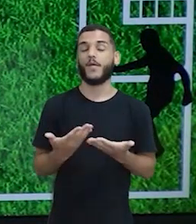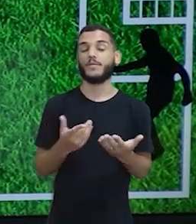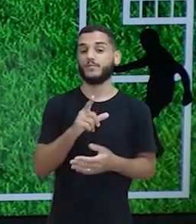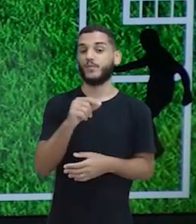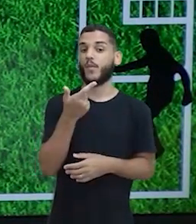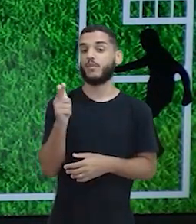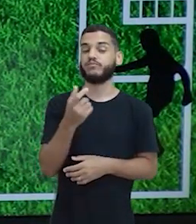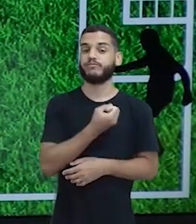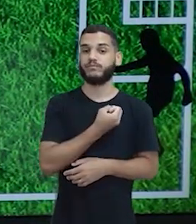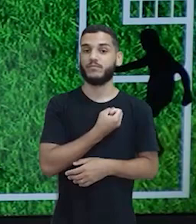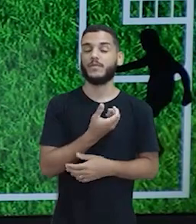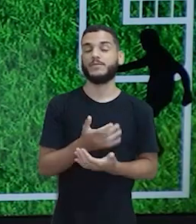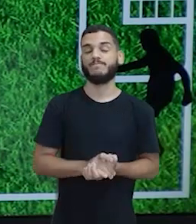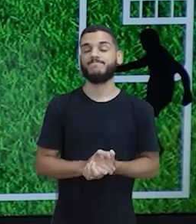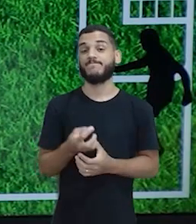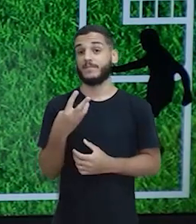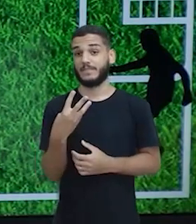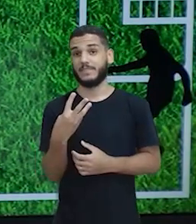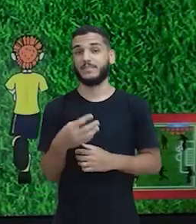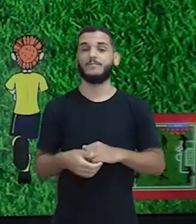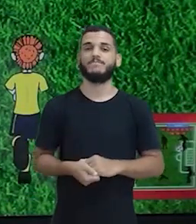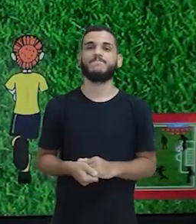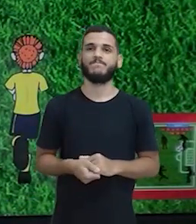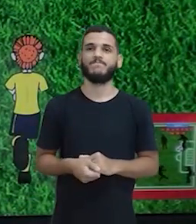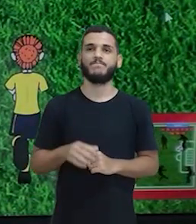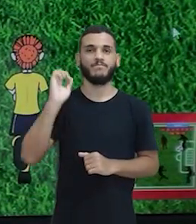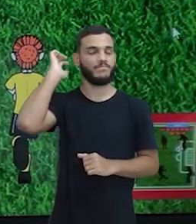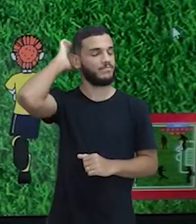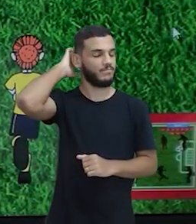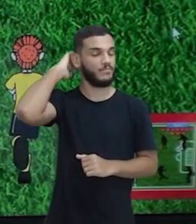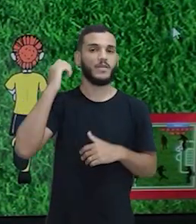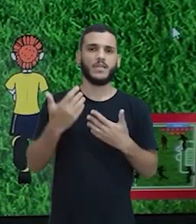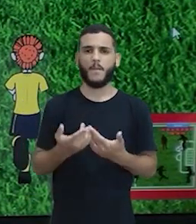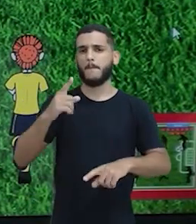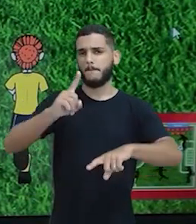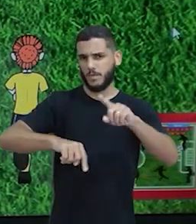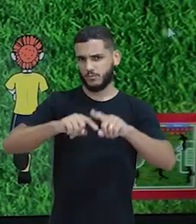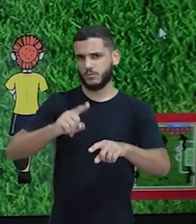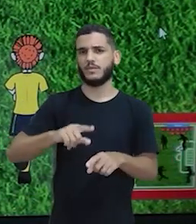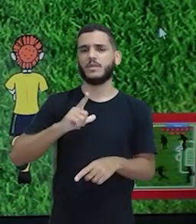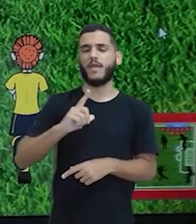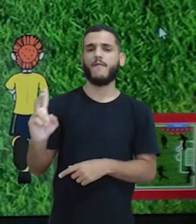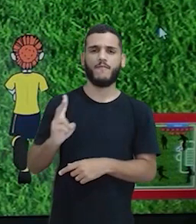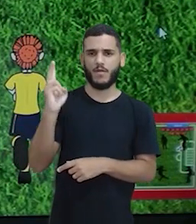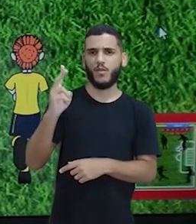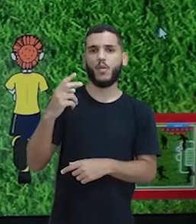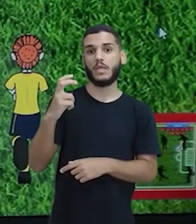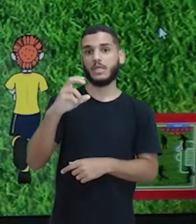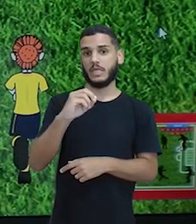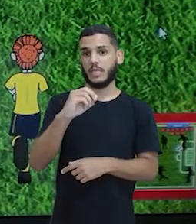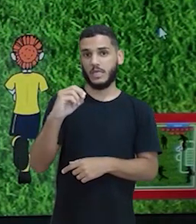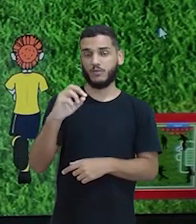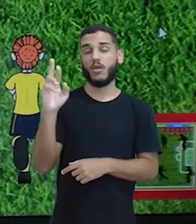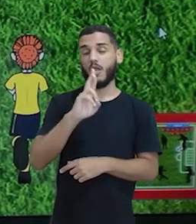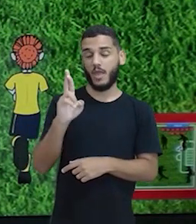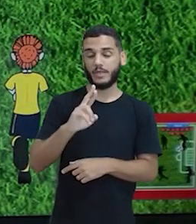número ó vou escolher o número três para vir aqui um produto que custava r$ 500 teve um aumento